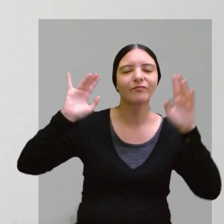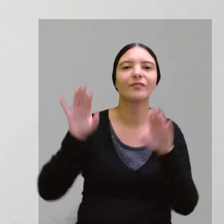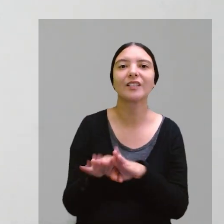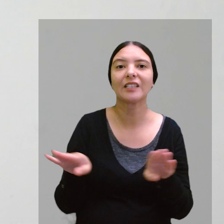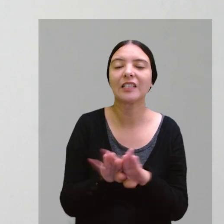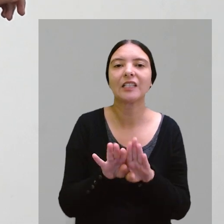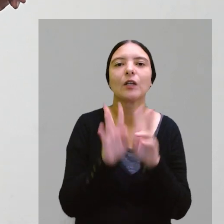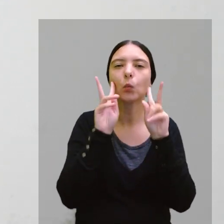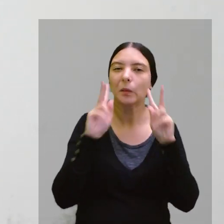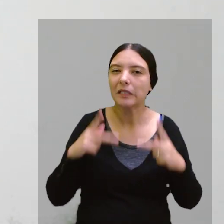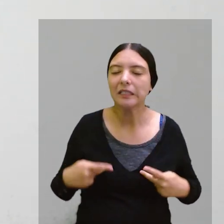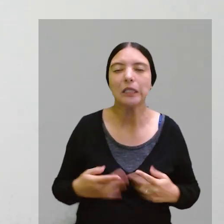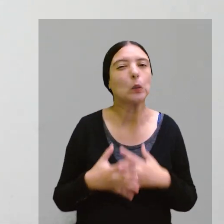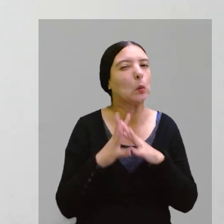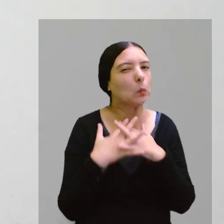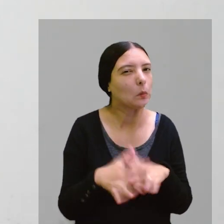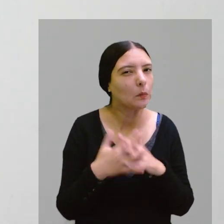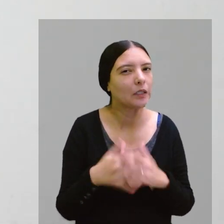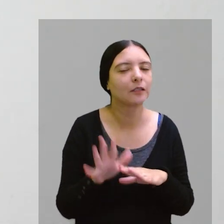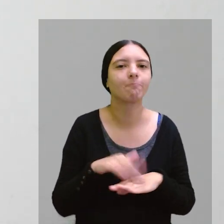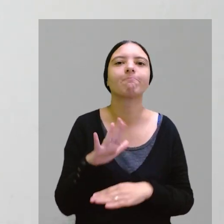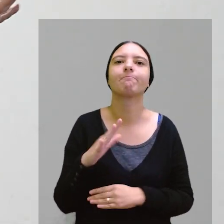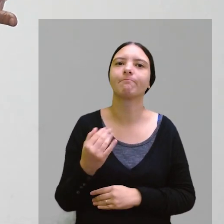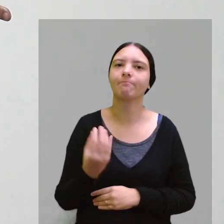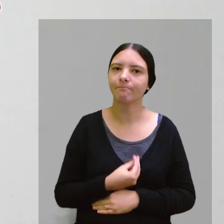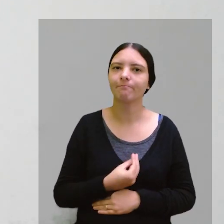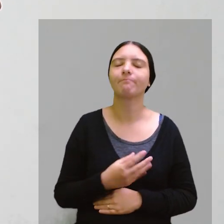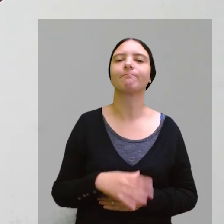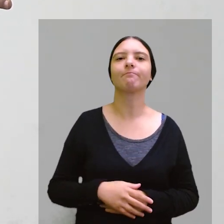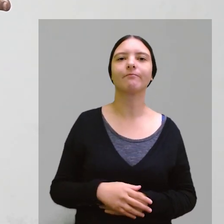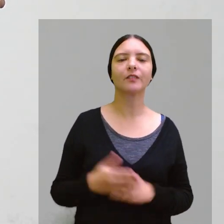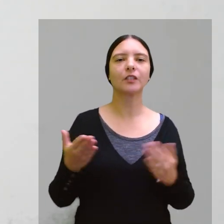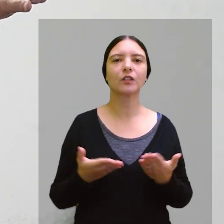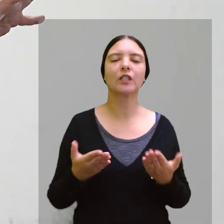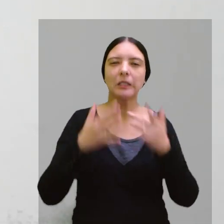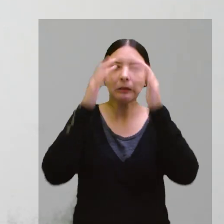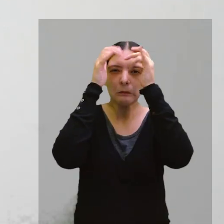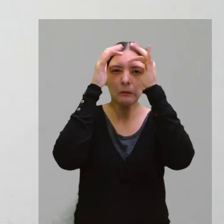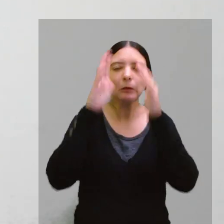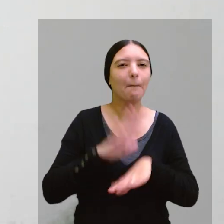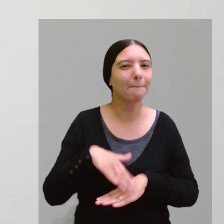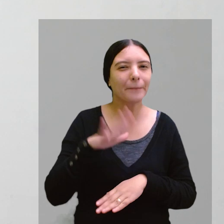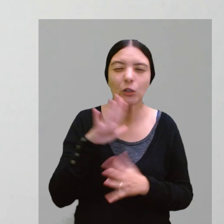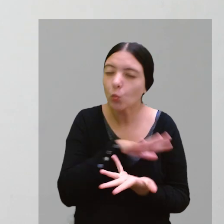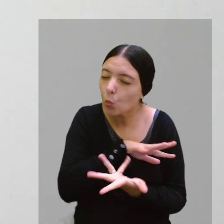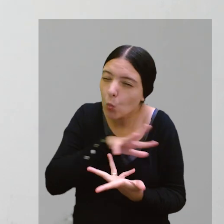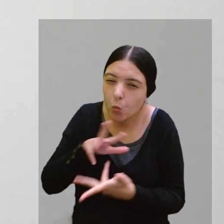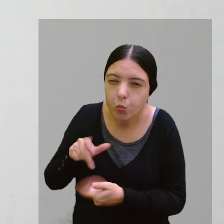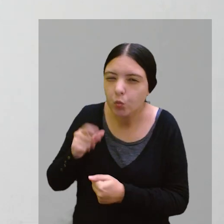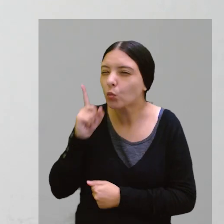atividade humana mais complexa que existe. Aqui eu coloquei que a atividade mais complexa que tem no